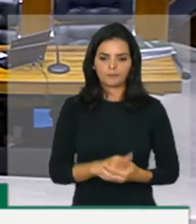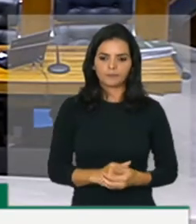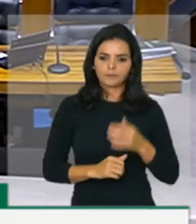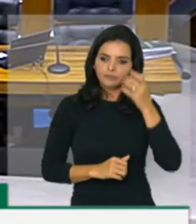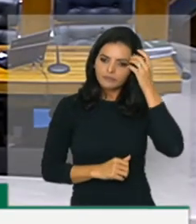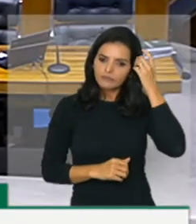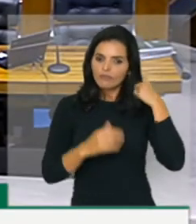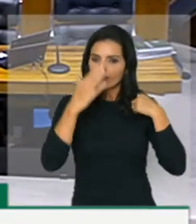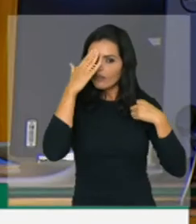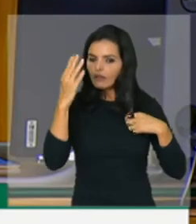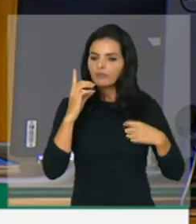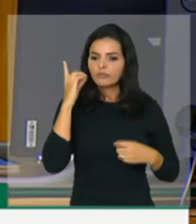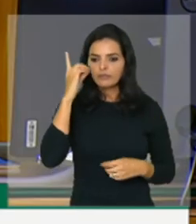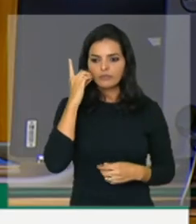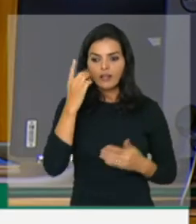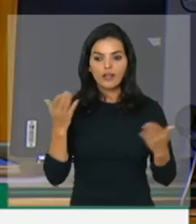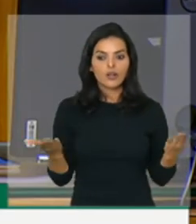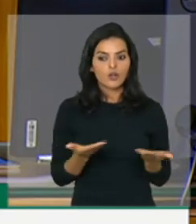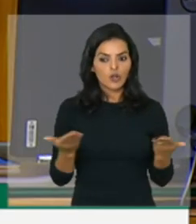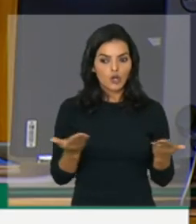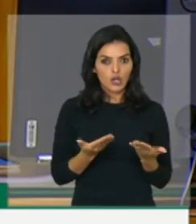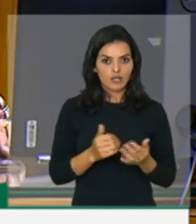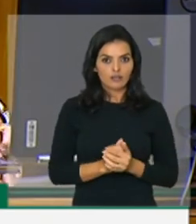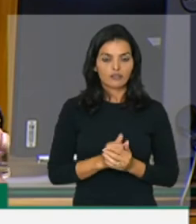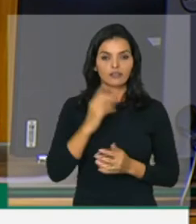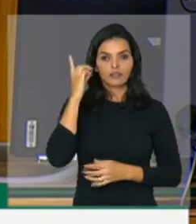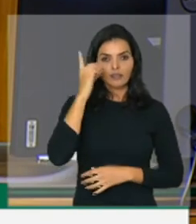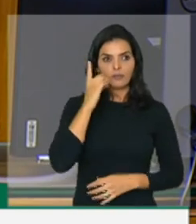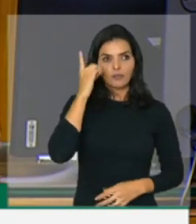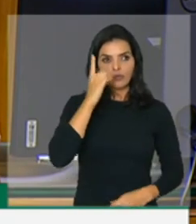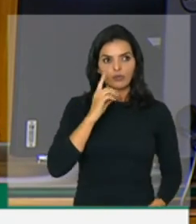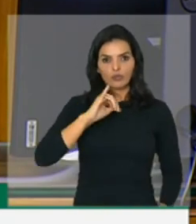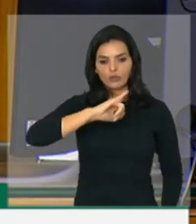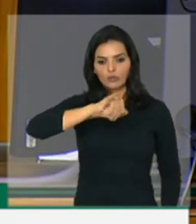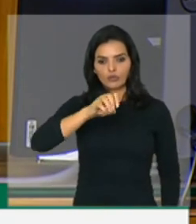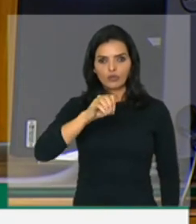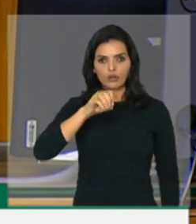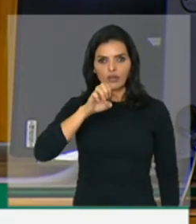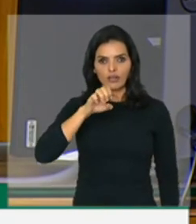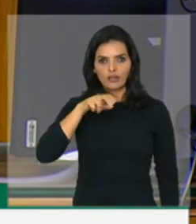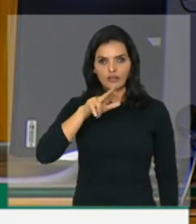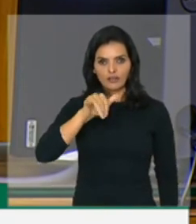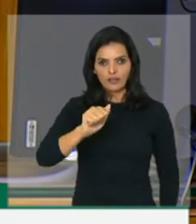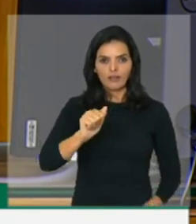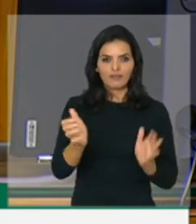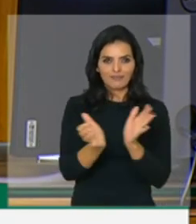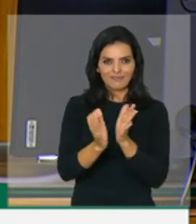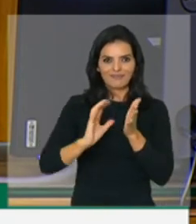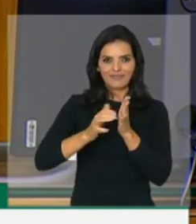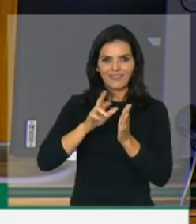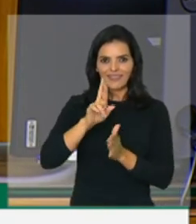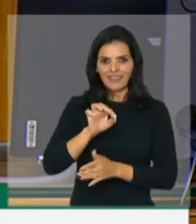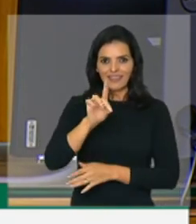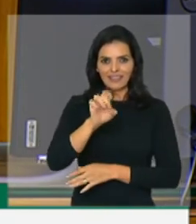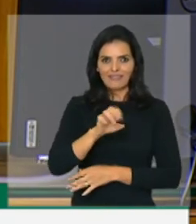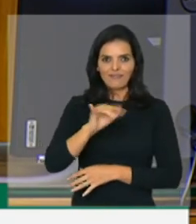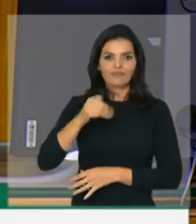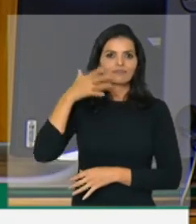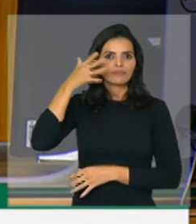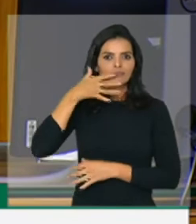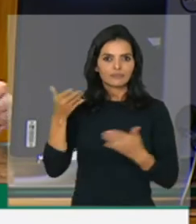Obrigado, deputado. Agora eu convido a deputada Joênia da Rede para fazer uso da palavra